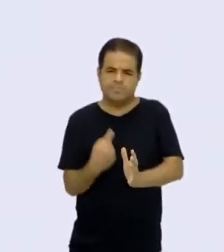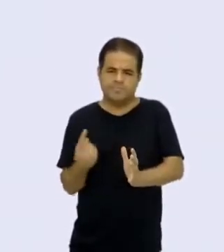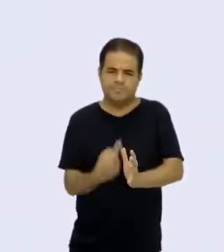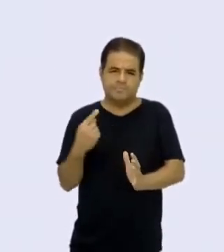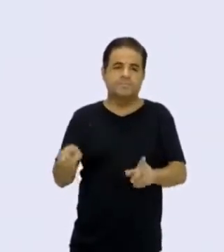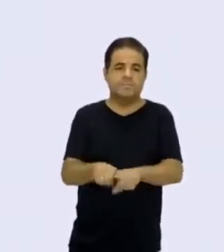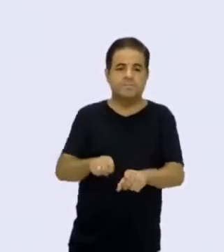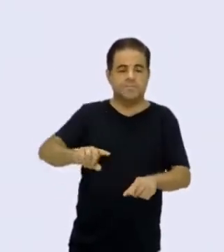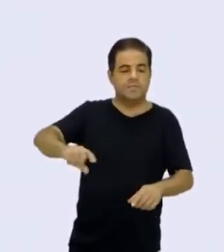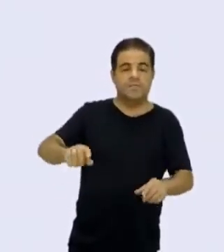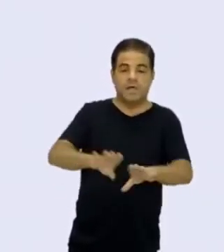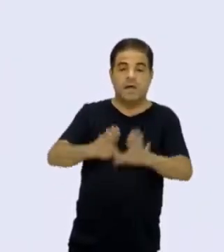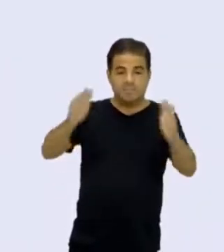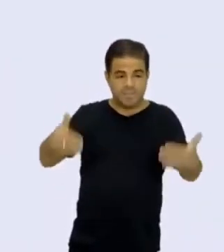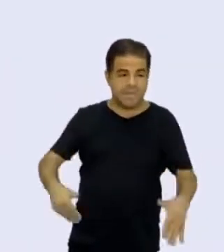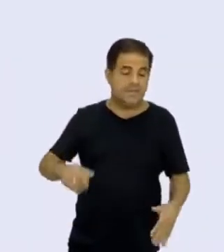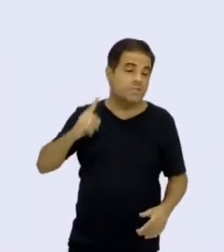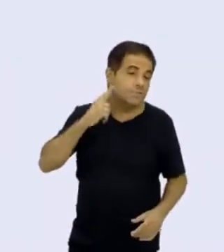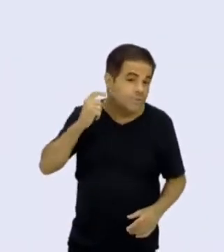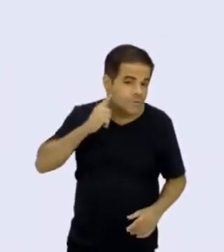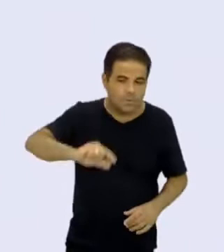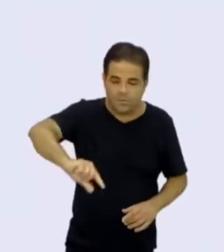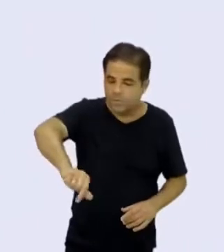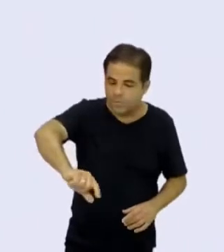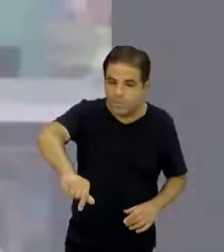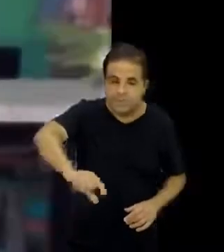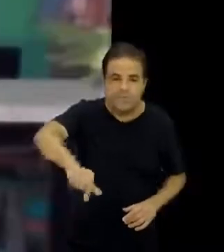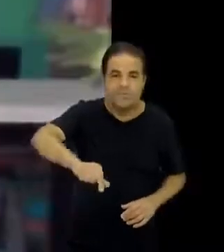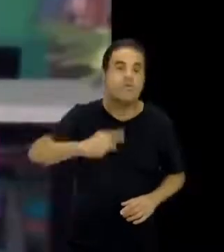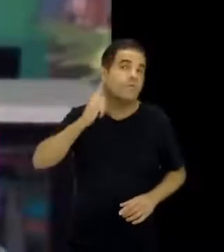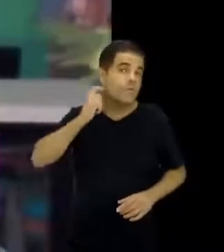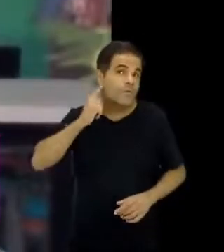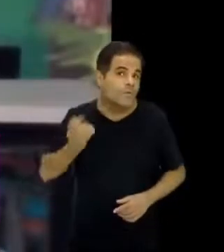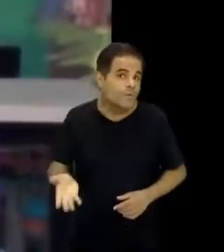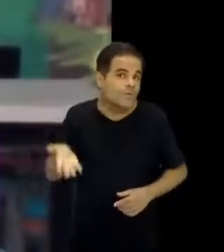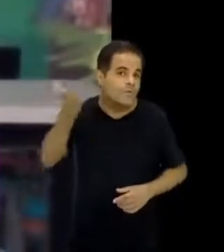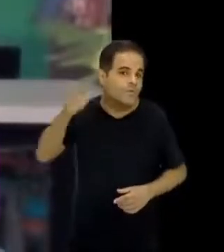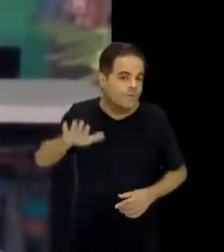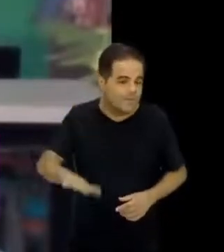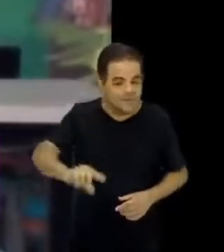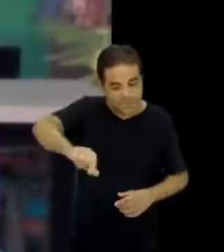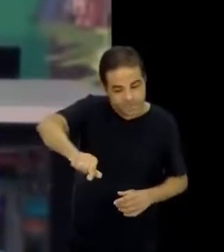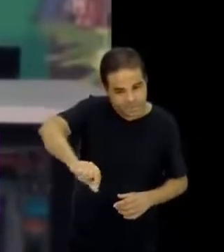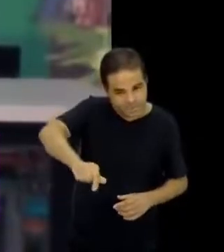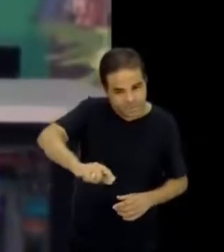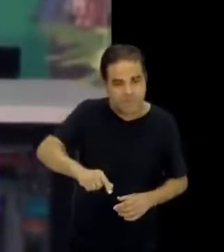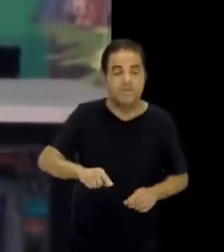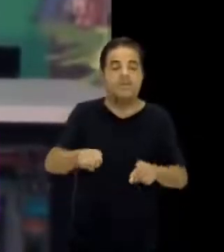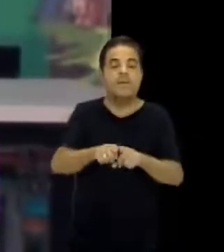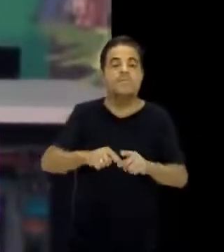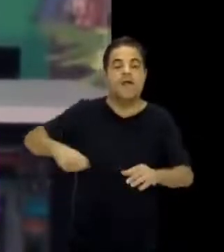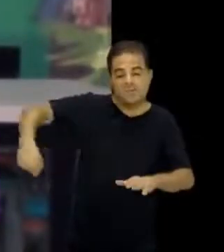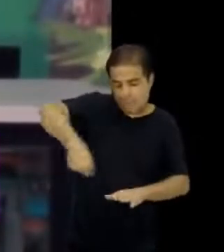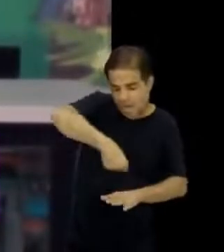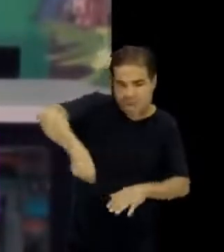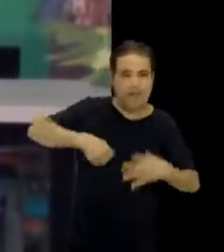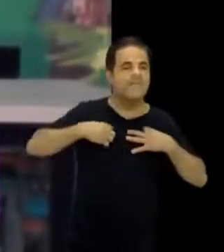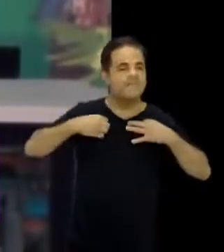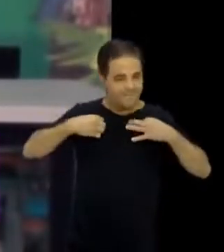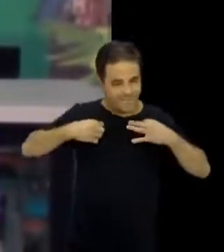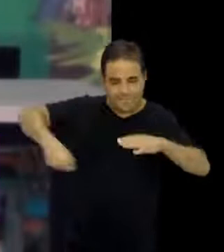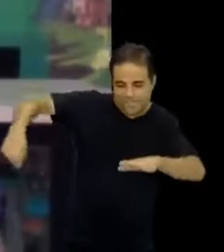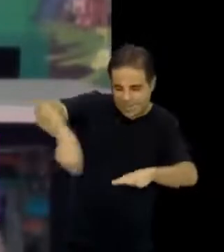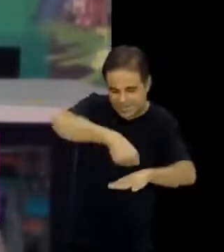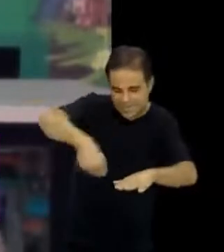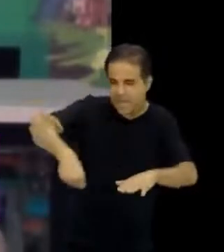é encontrado na mesa de som, quando a gente vai ajustar o volume, né? Ele é encontrado também no ferro de passar, quando a gente vai